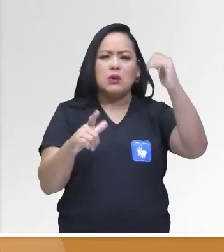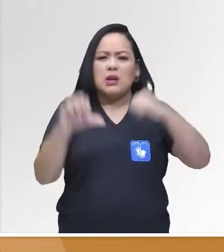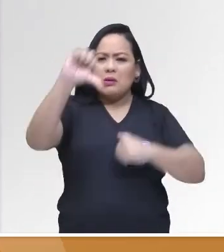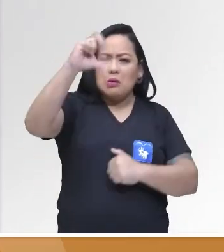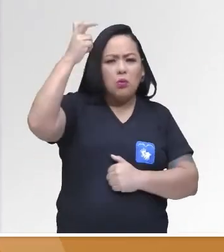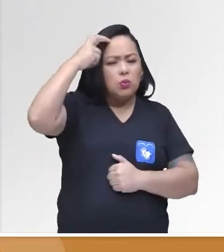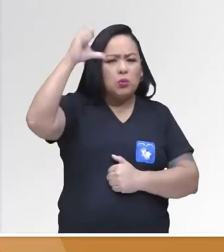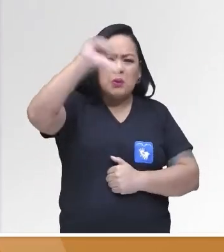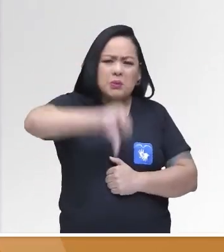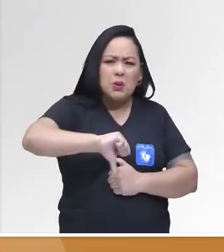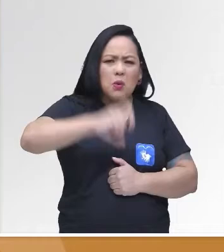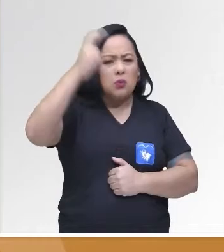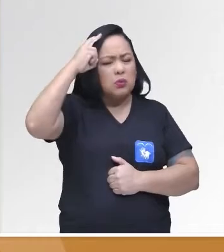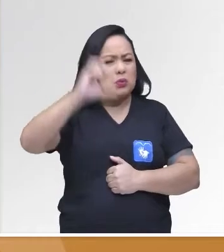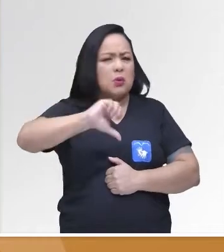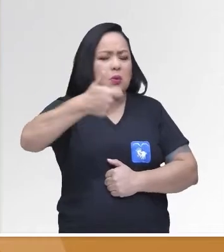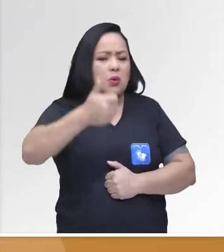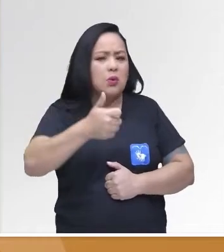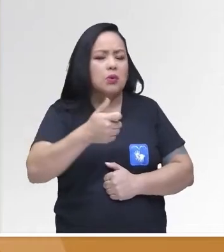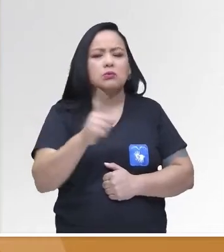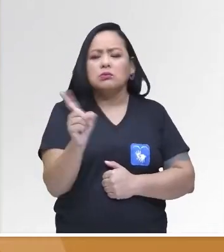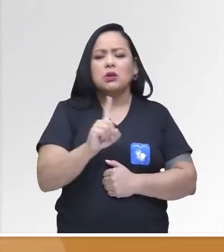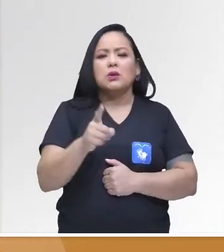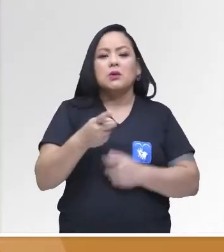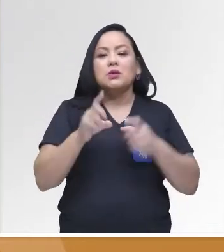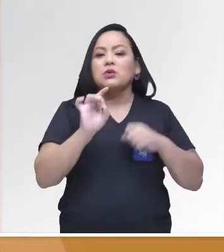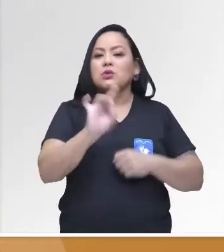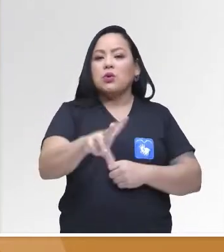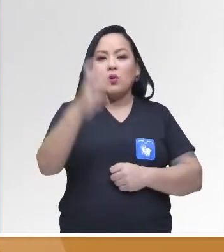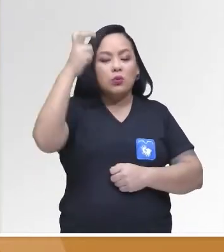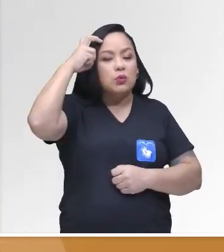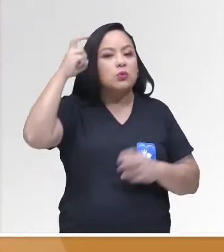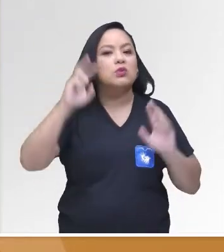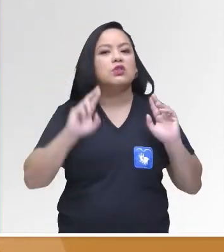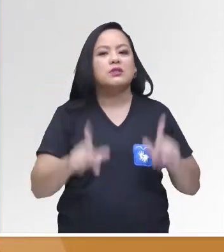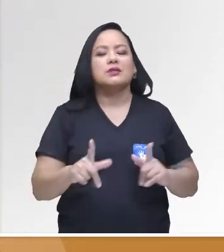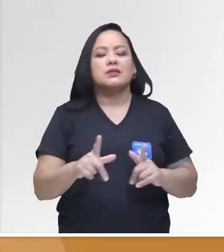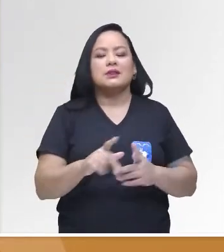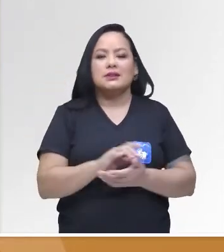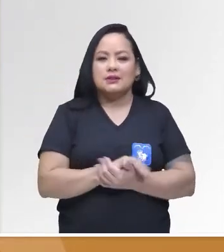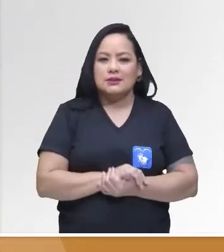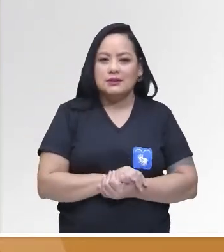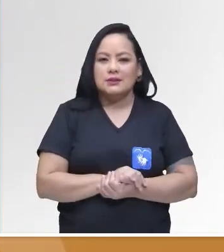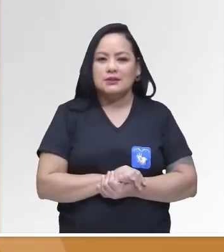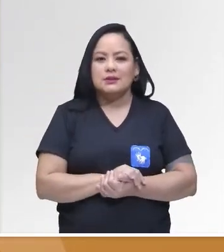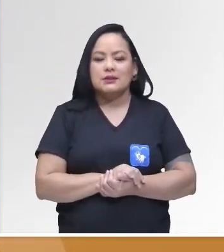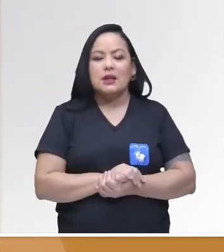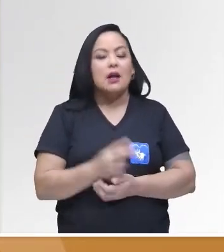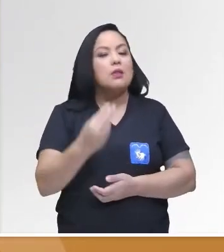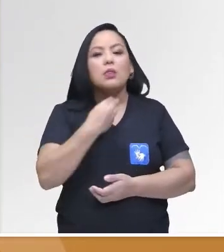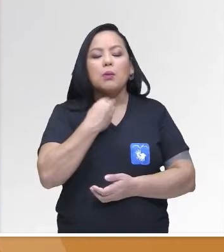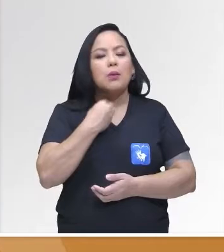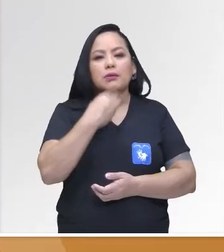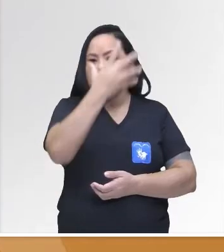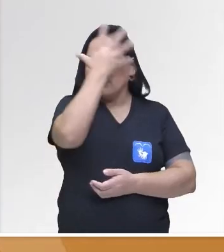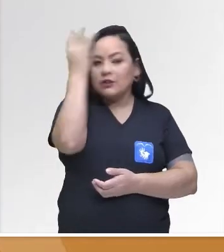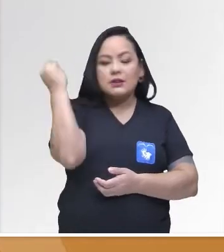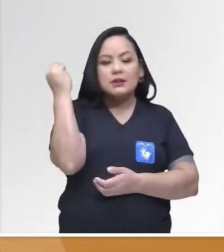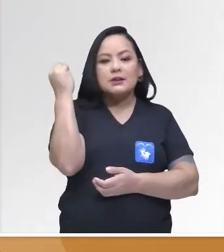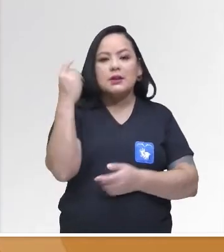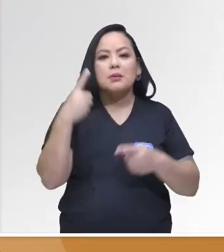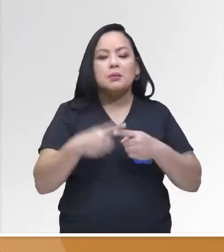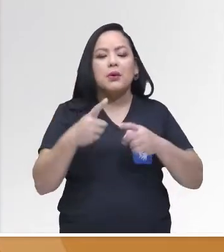ou melhor. São apenas culturas diferentes e isso não podemos esquecer, porque